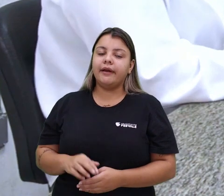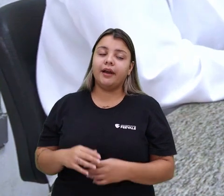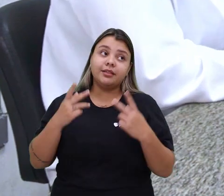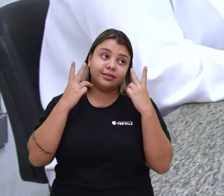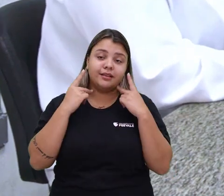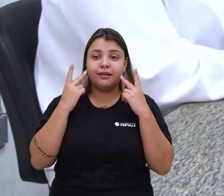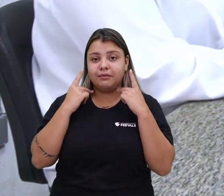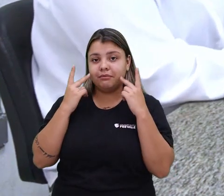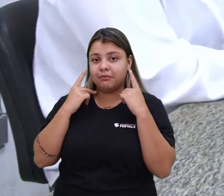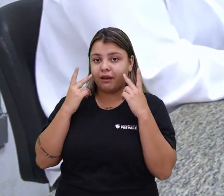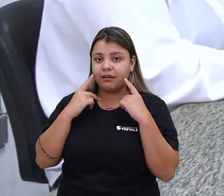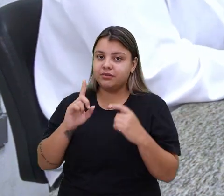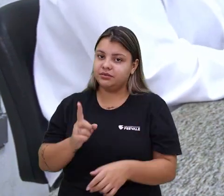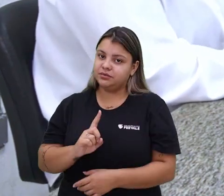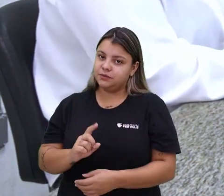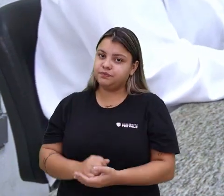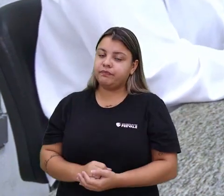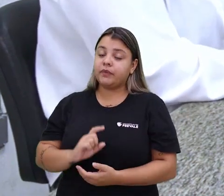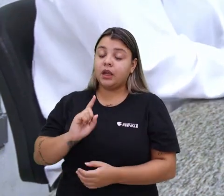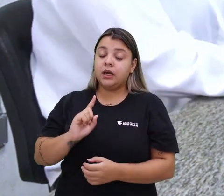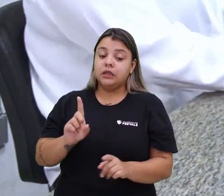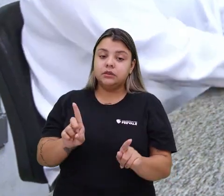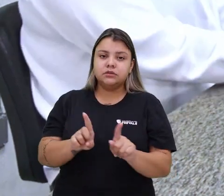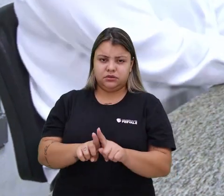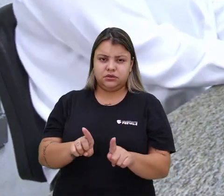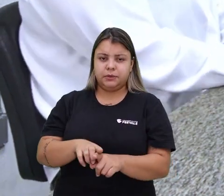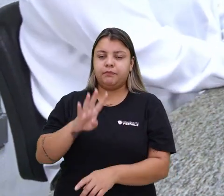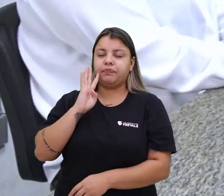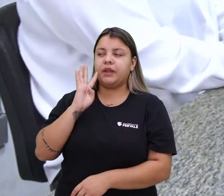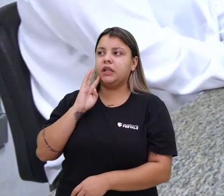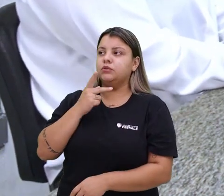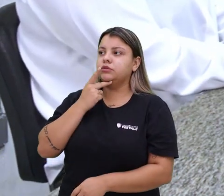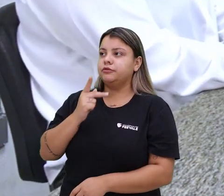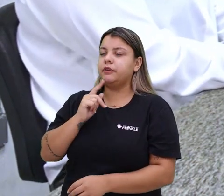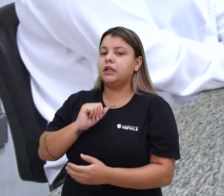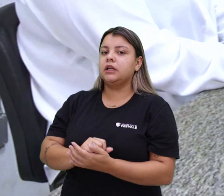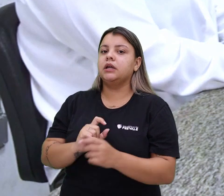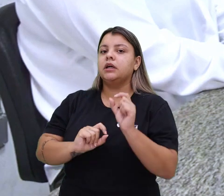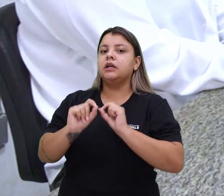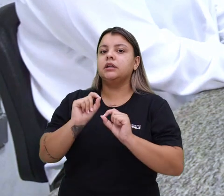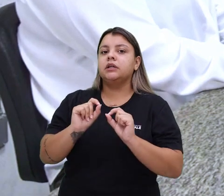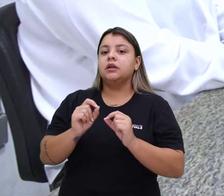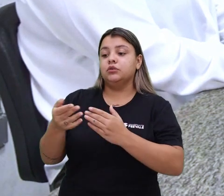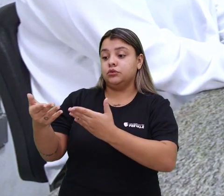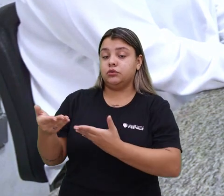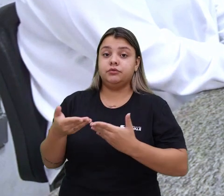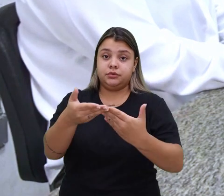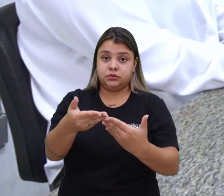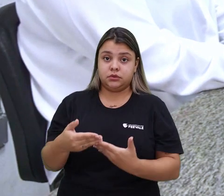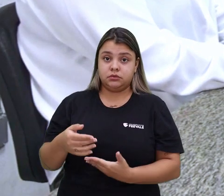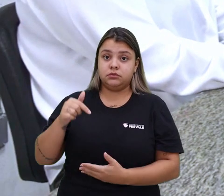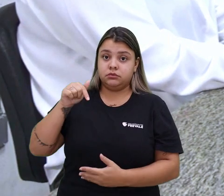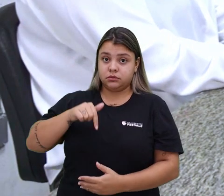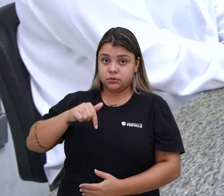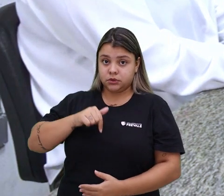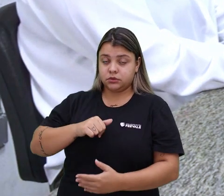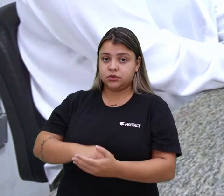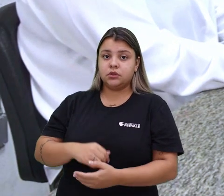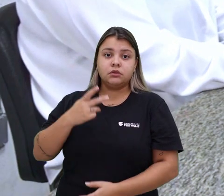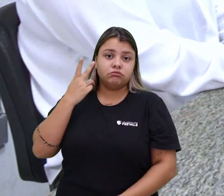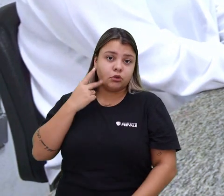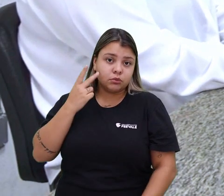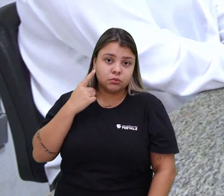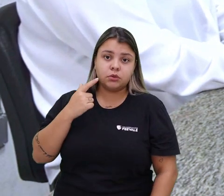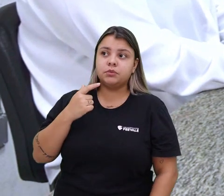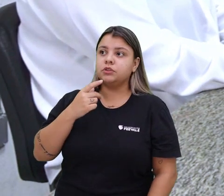né E até uma coisa que é legal de falar assim que eh a maior parte dos convidados que a gente trouxe aqui até hoje né normalmente são